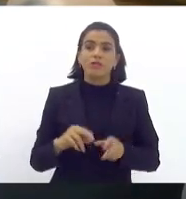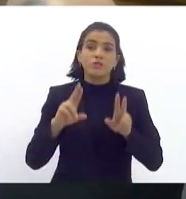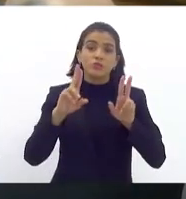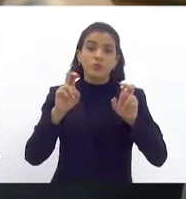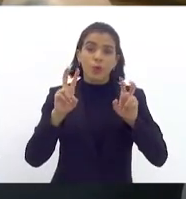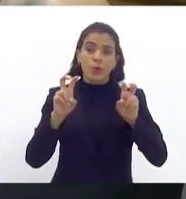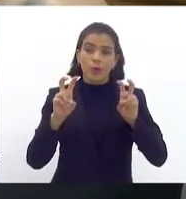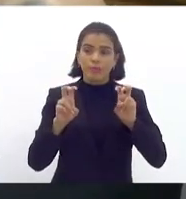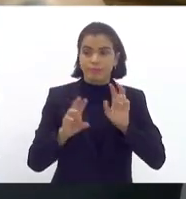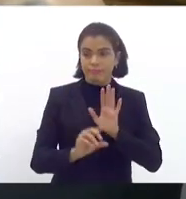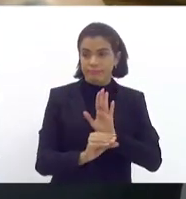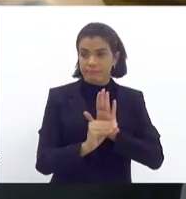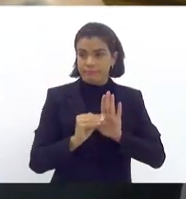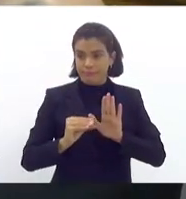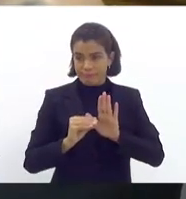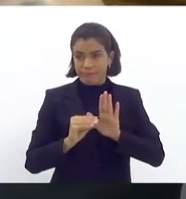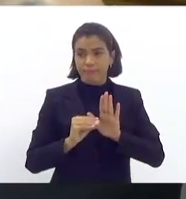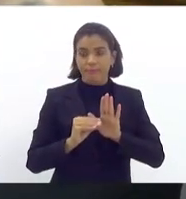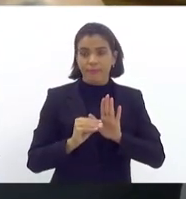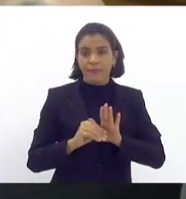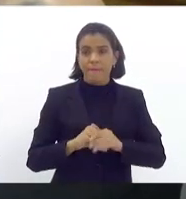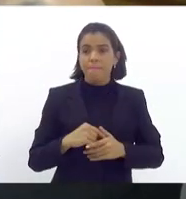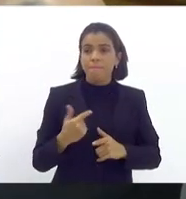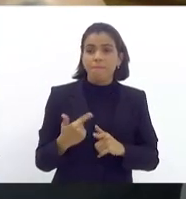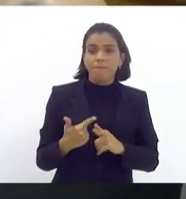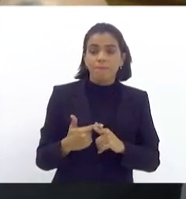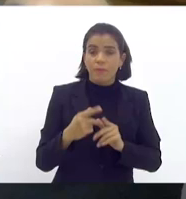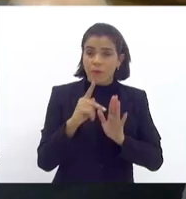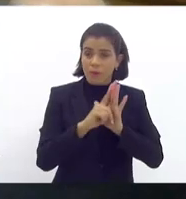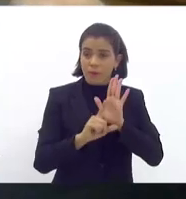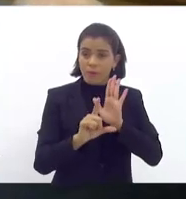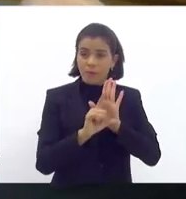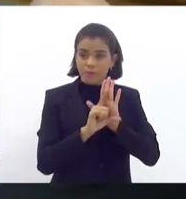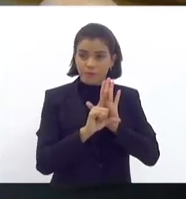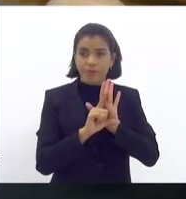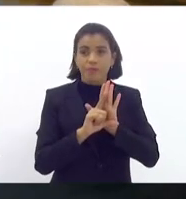emenda aditiva, porque o projeto de